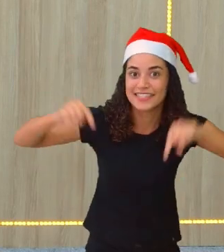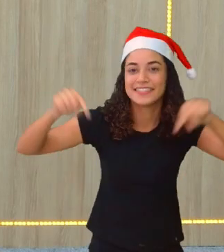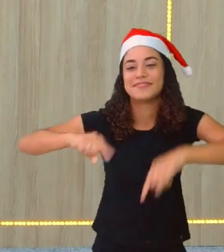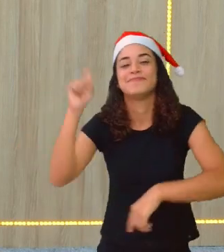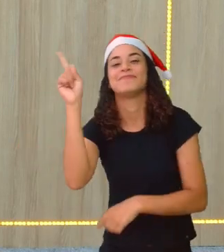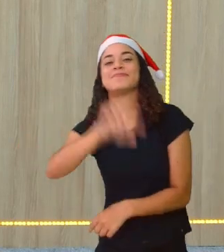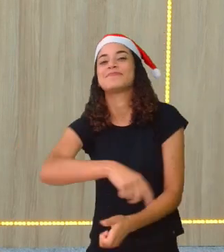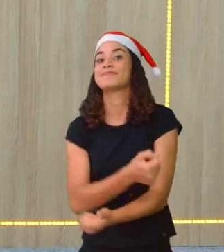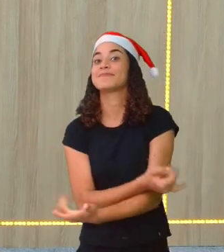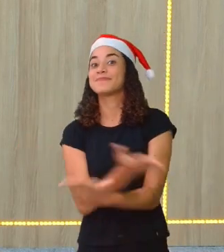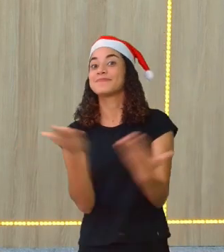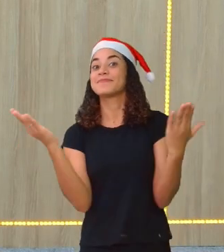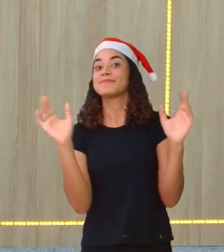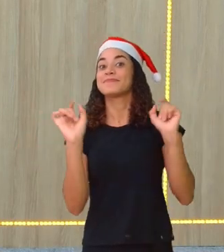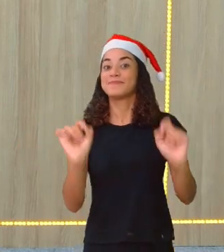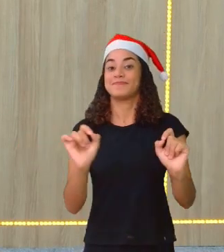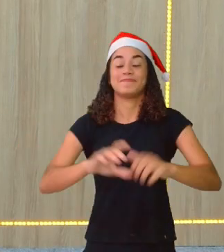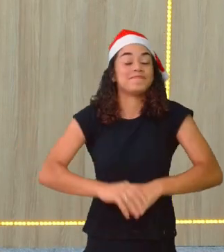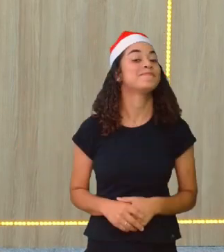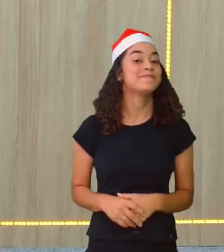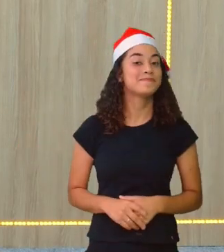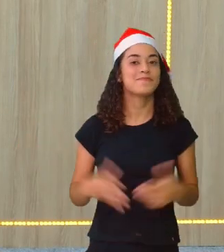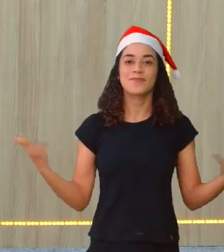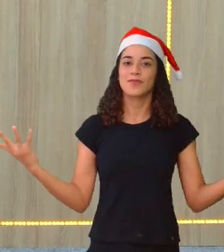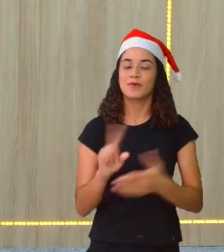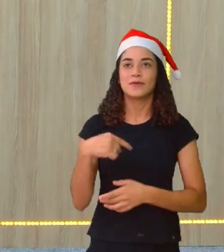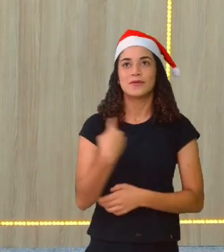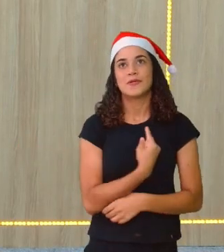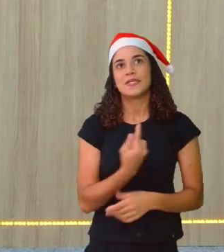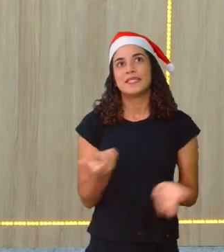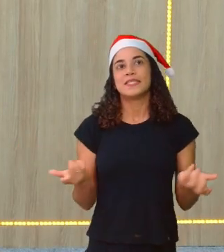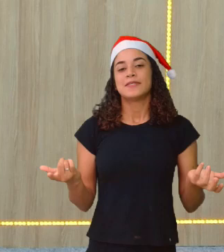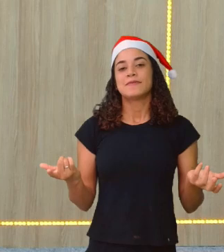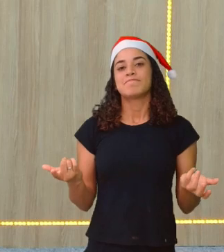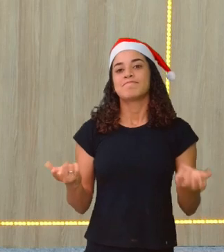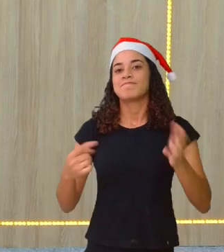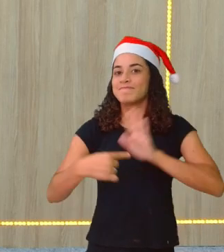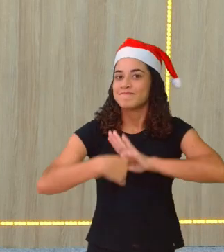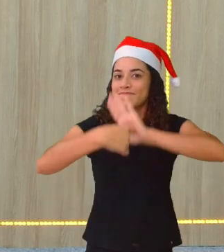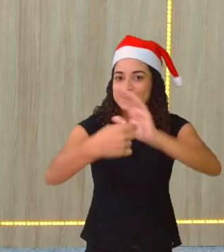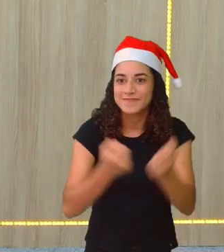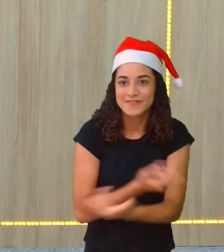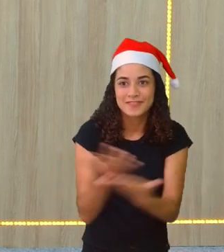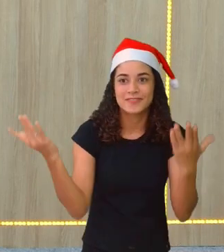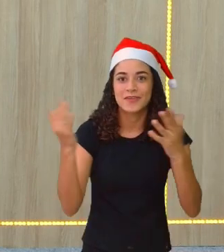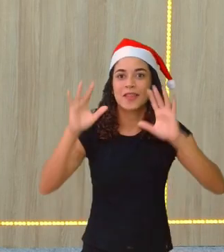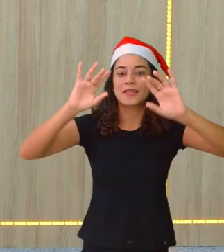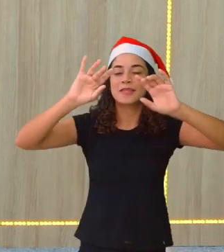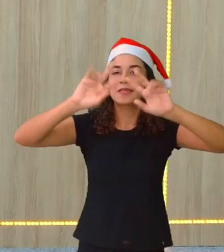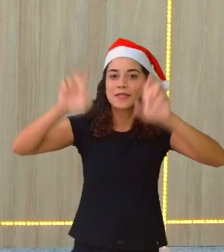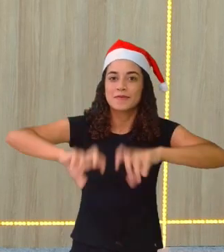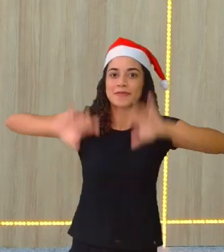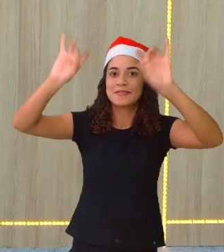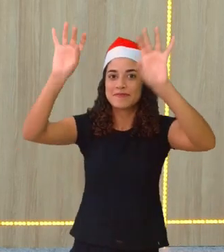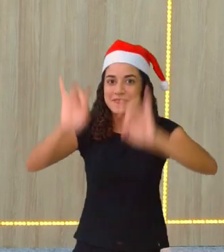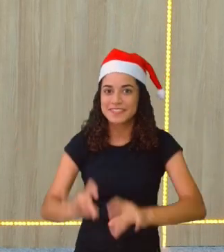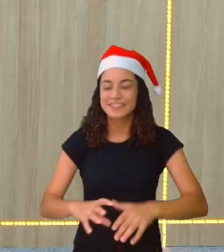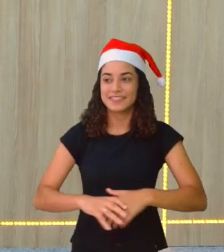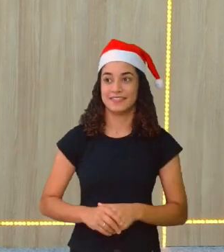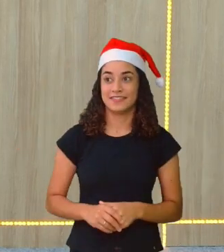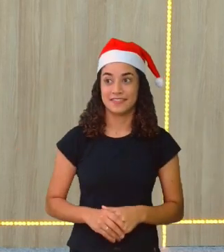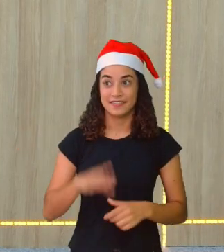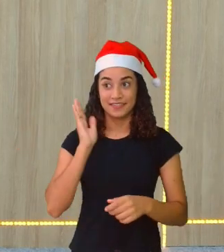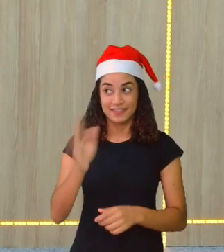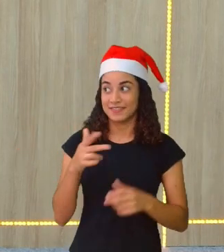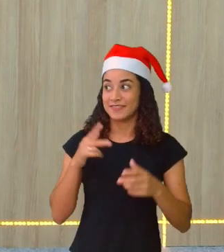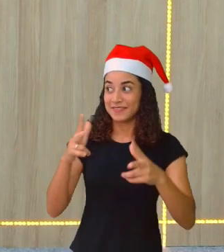com vocês. E hoje nós trouxemos aí um tema todo especial para vocês, já ouviram aí